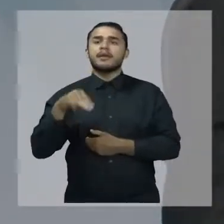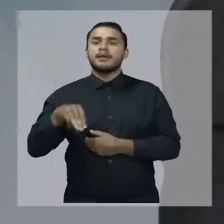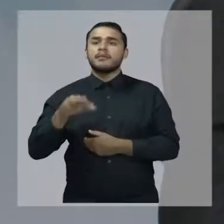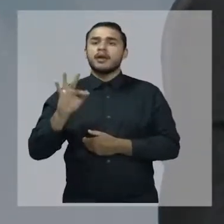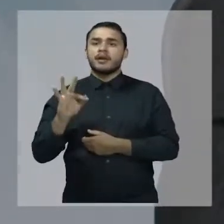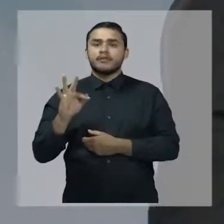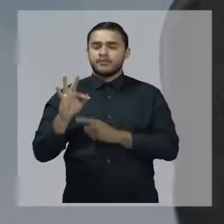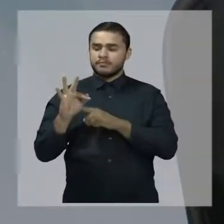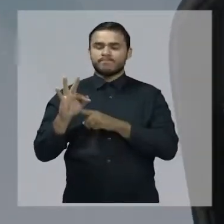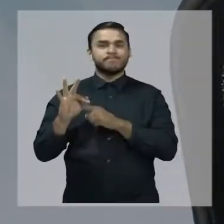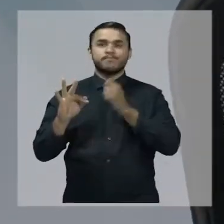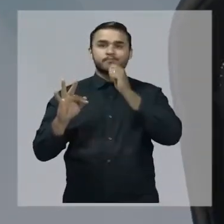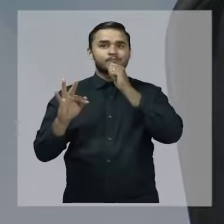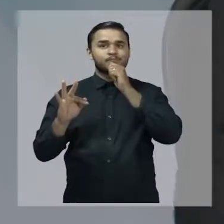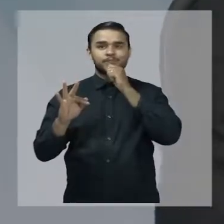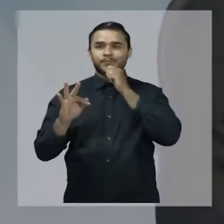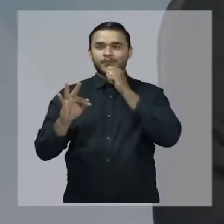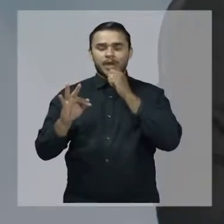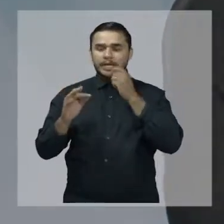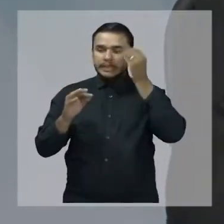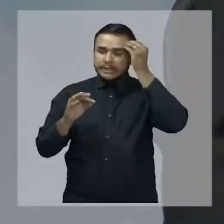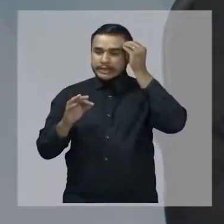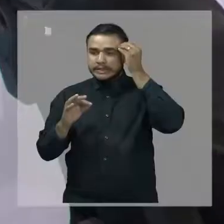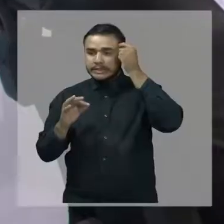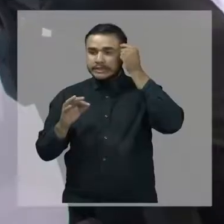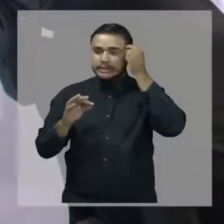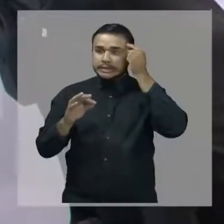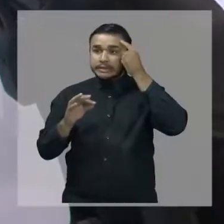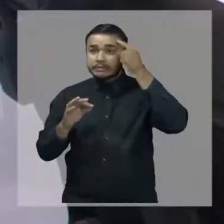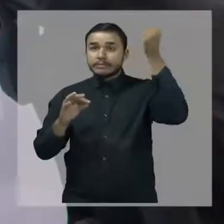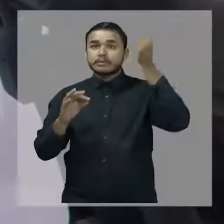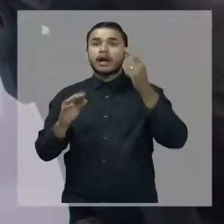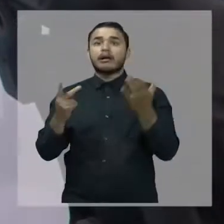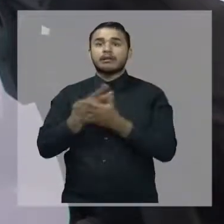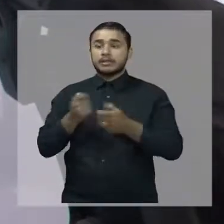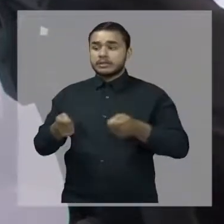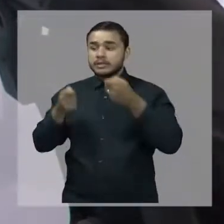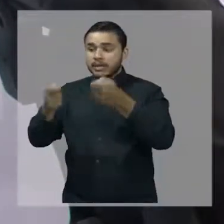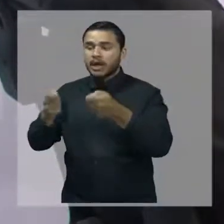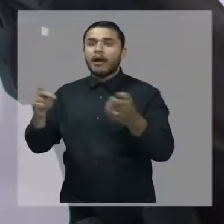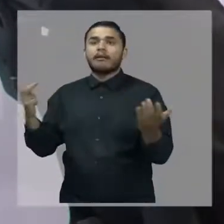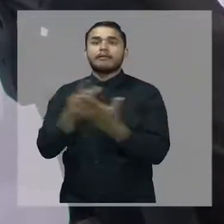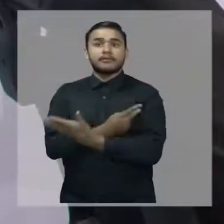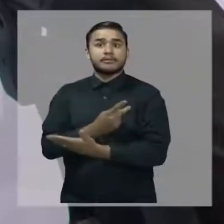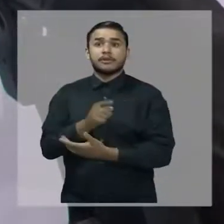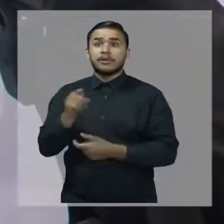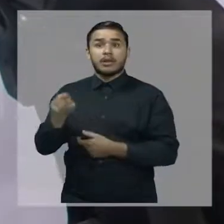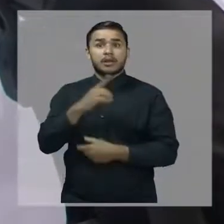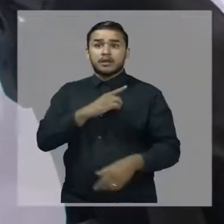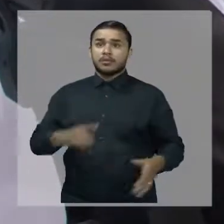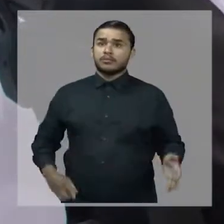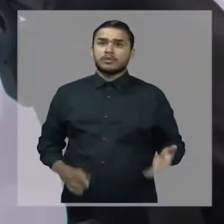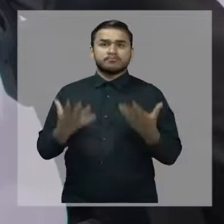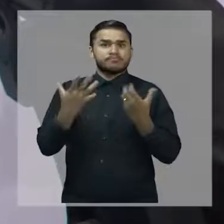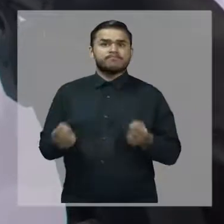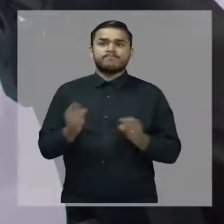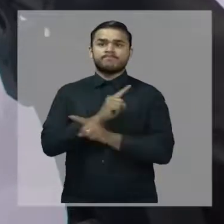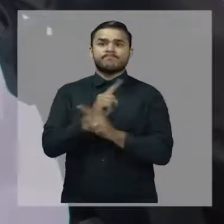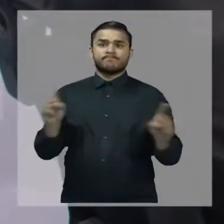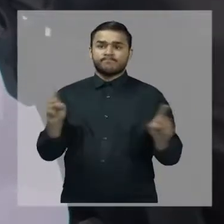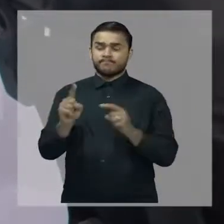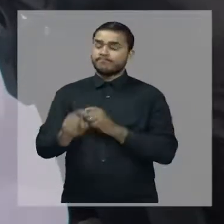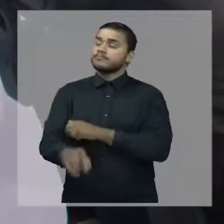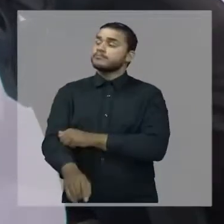volta da CPMF. O parlamento chegou e disse, não passa. Acabou, não passa. O presidente Lula já tinha sofrido uma derrota nesse sentido. Então, eu acho que é interessante